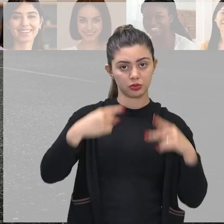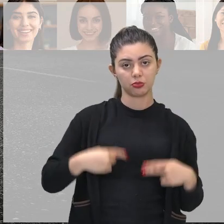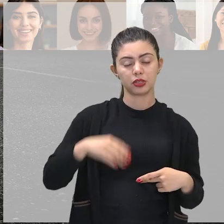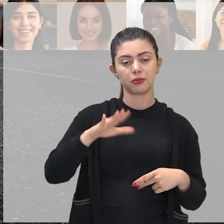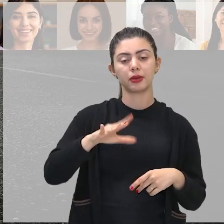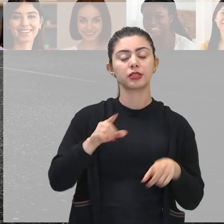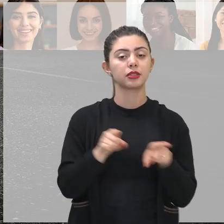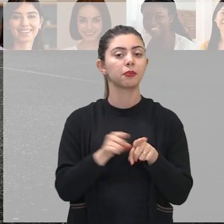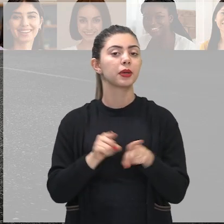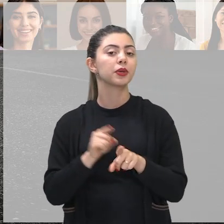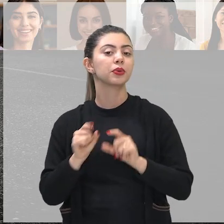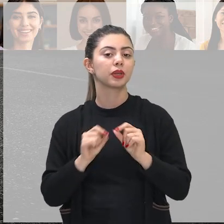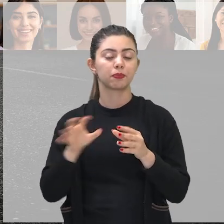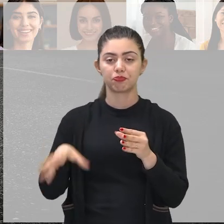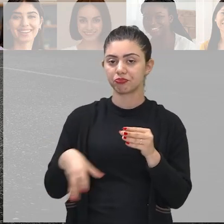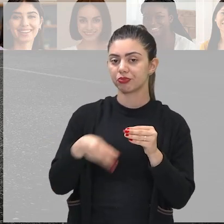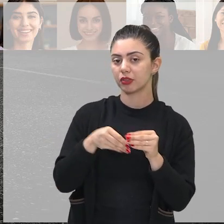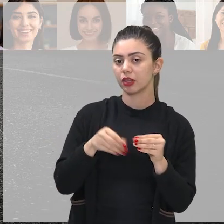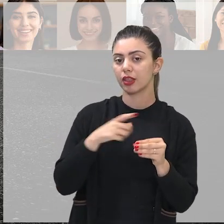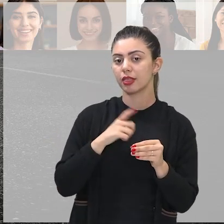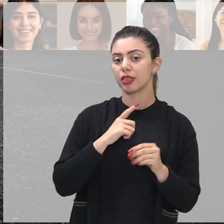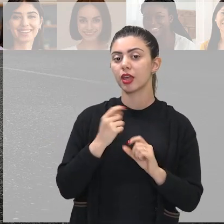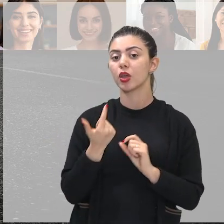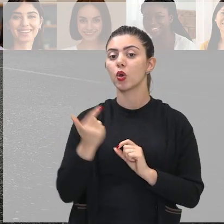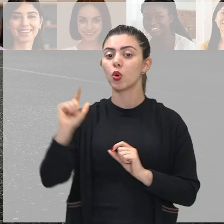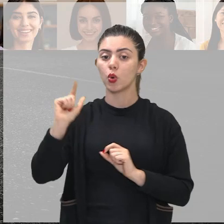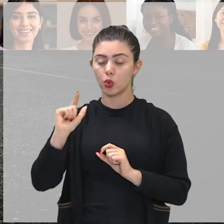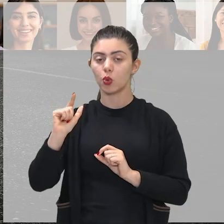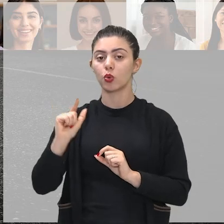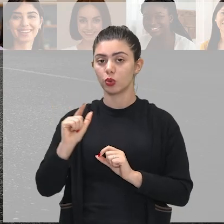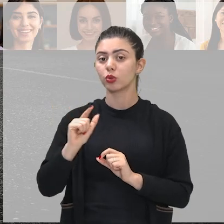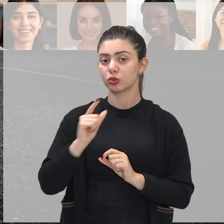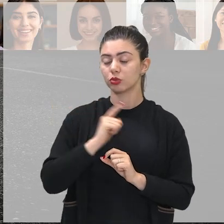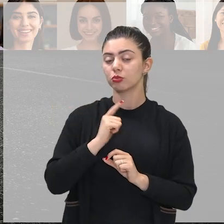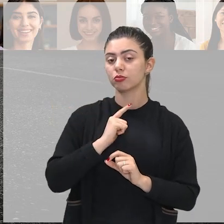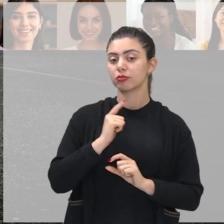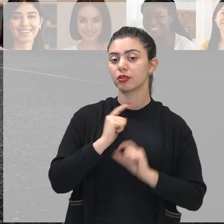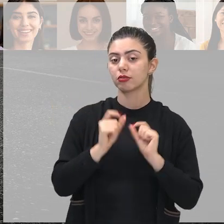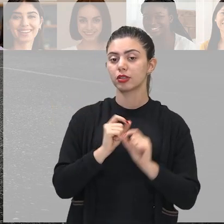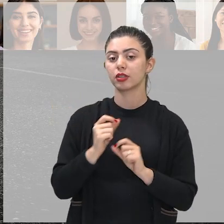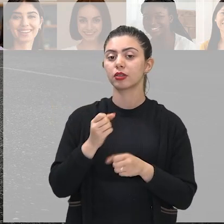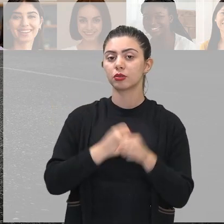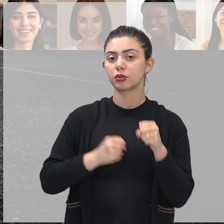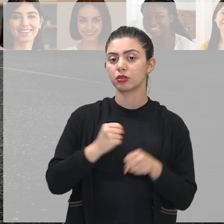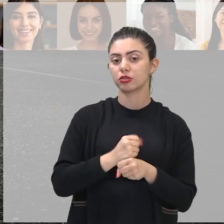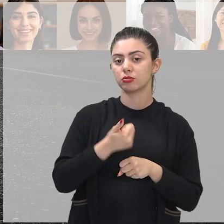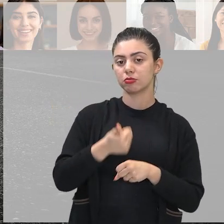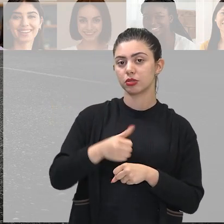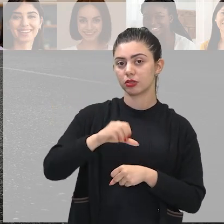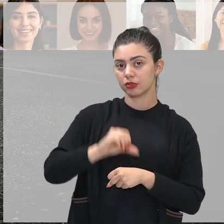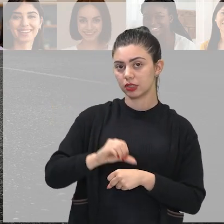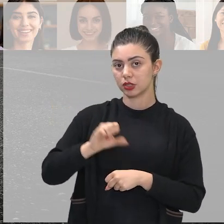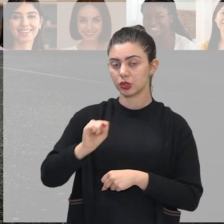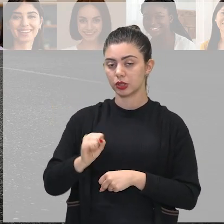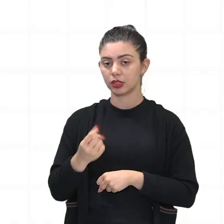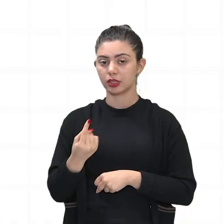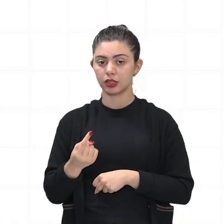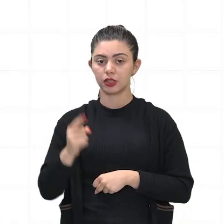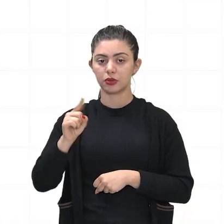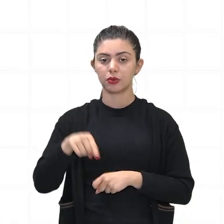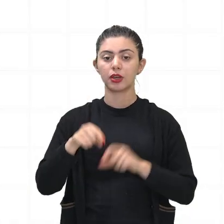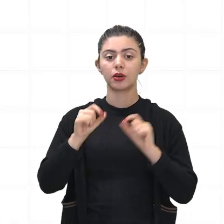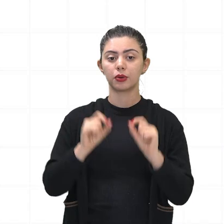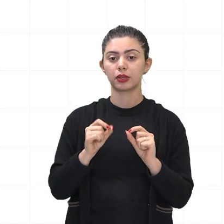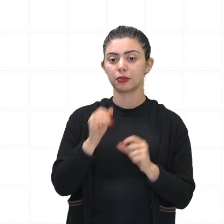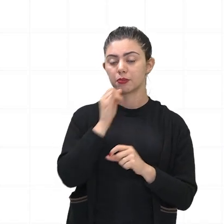resgatar um outro ordenamento jurídico de 1981, que foi a Declaração sobre